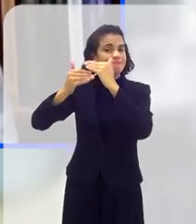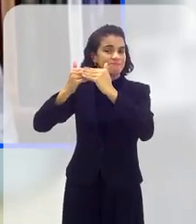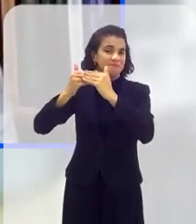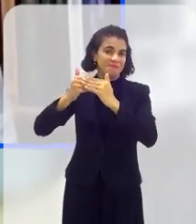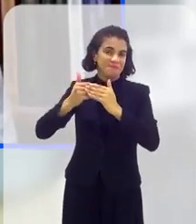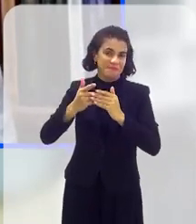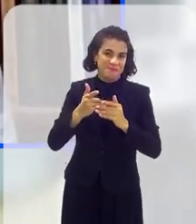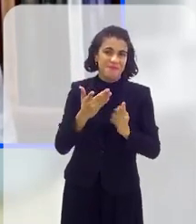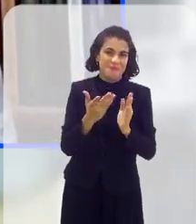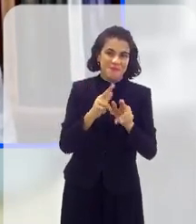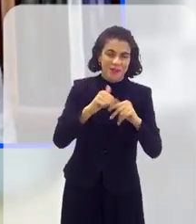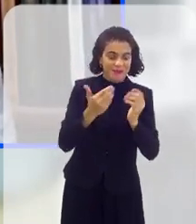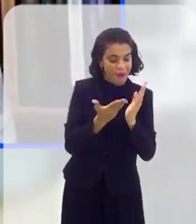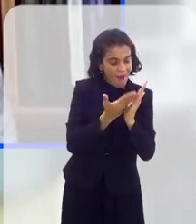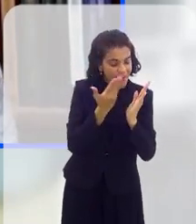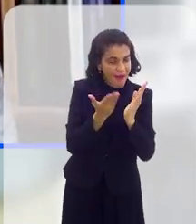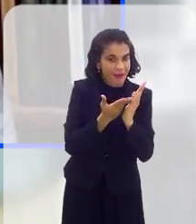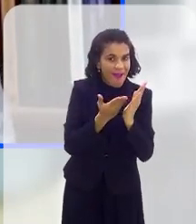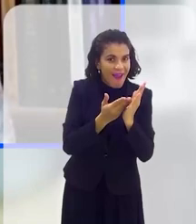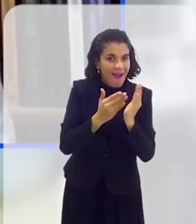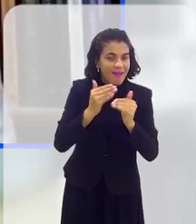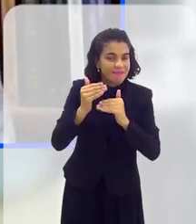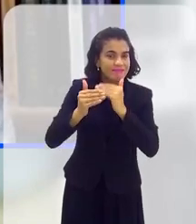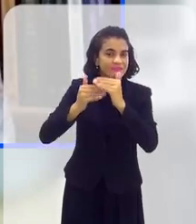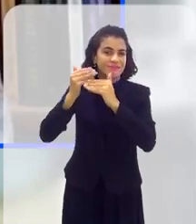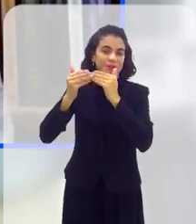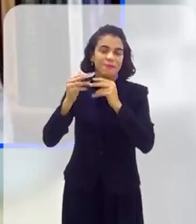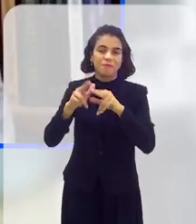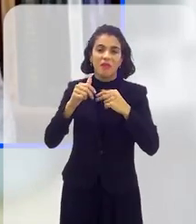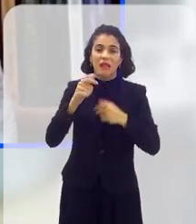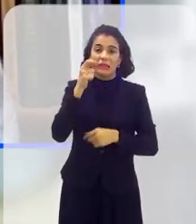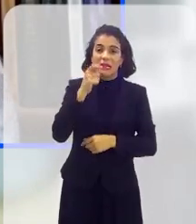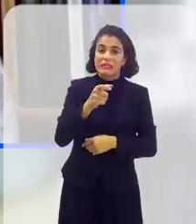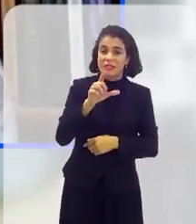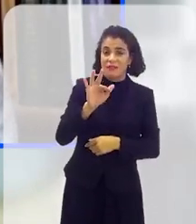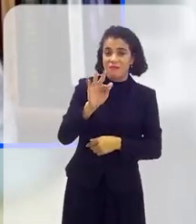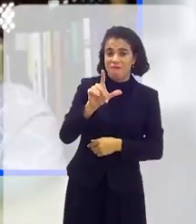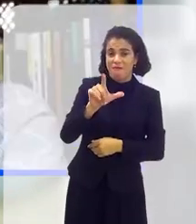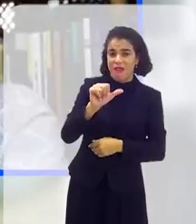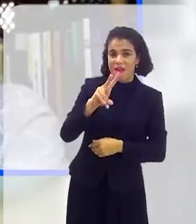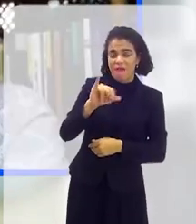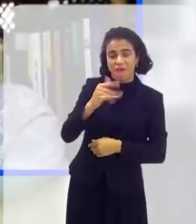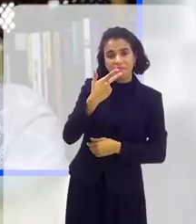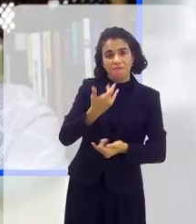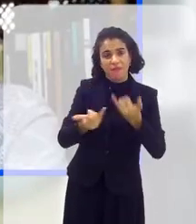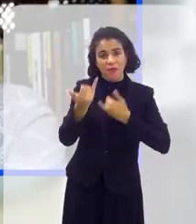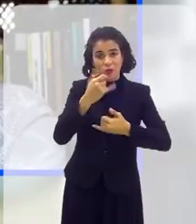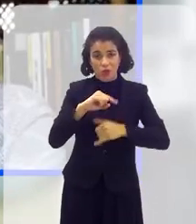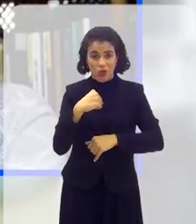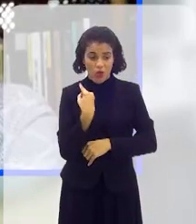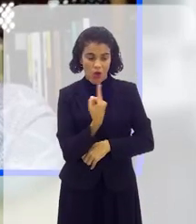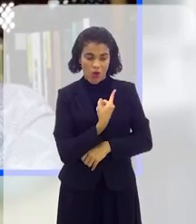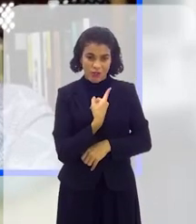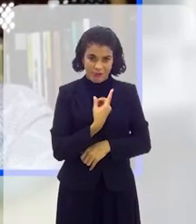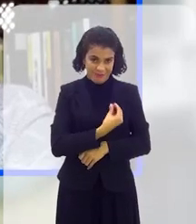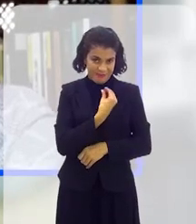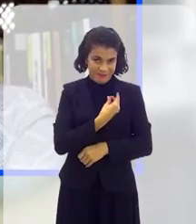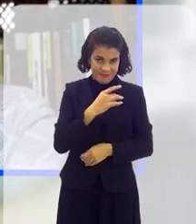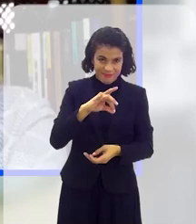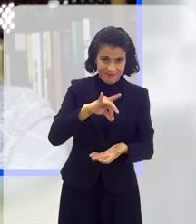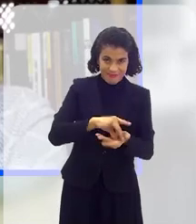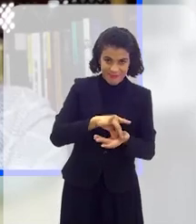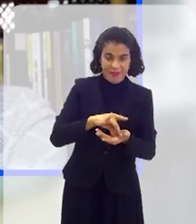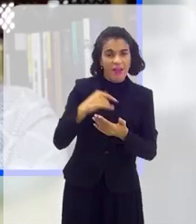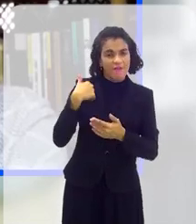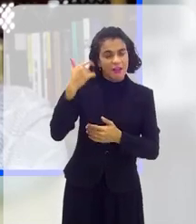vai evoluindo de acordo com a história. O que você falou também, Flávia, é muito interessante, porque não só nós, né, na